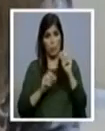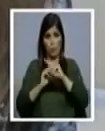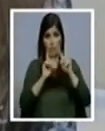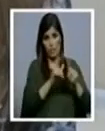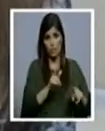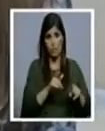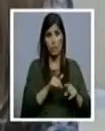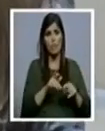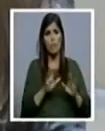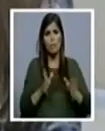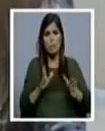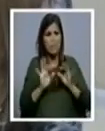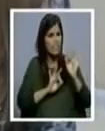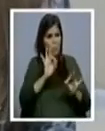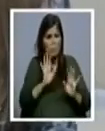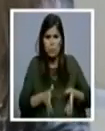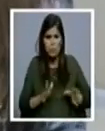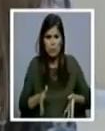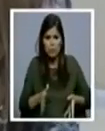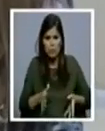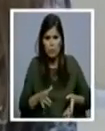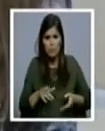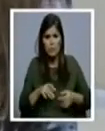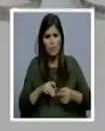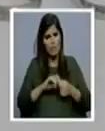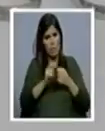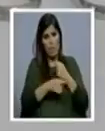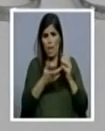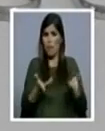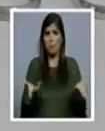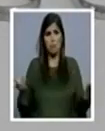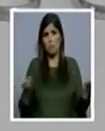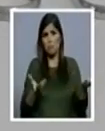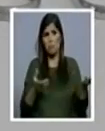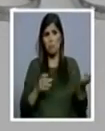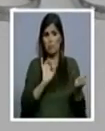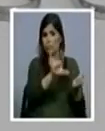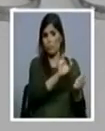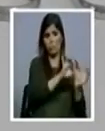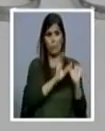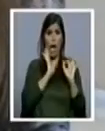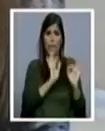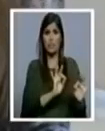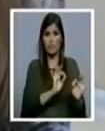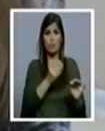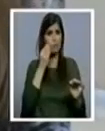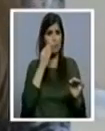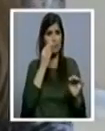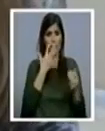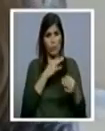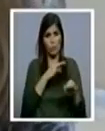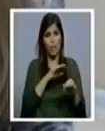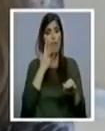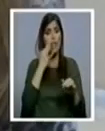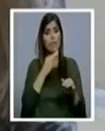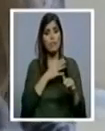sem ser feito quase nenhum tratamento a este resíduo que, no fundo, acaba por ser usado tal qual.